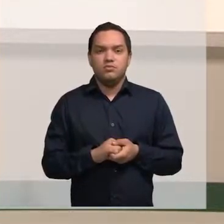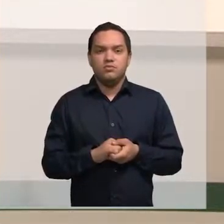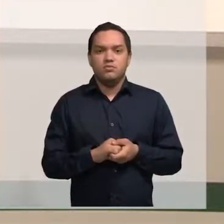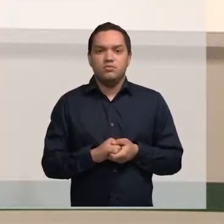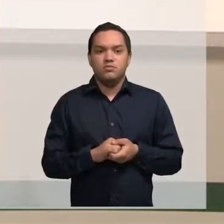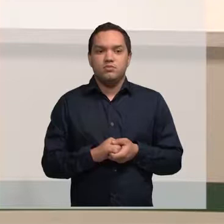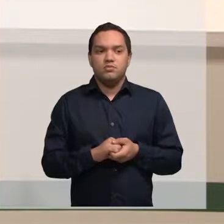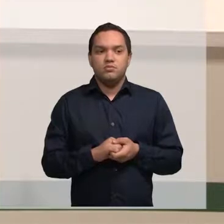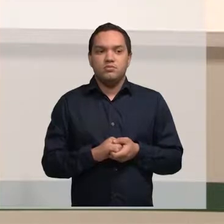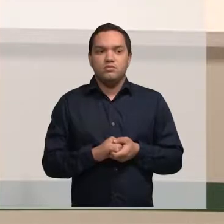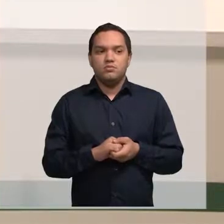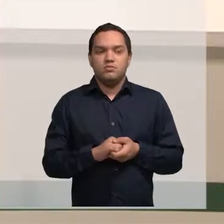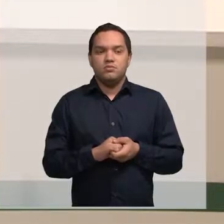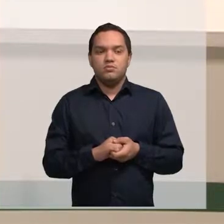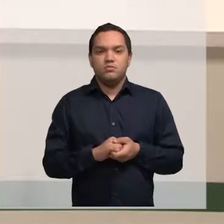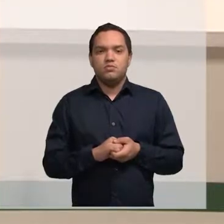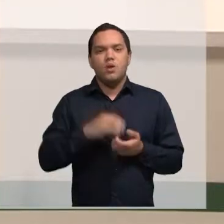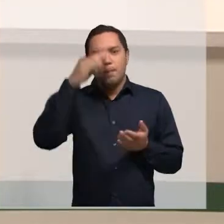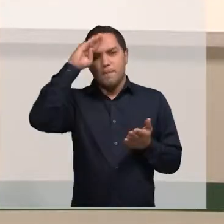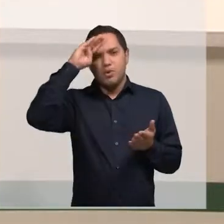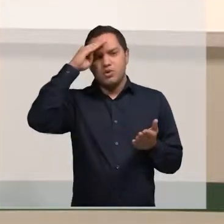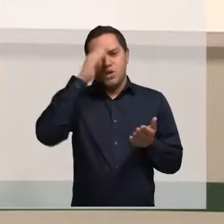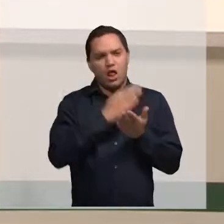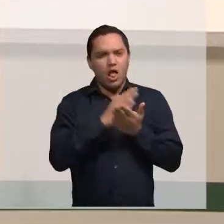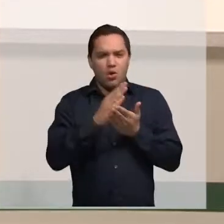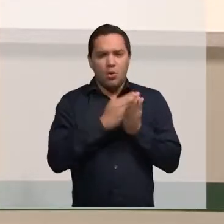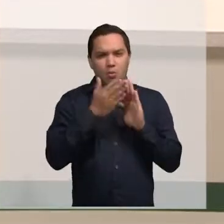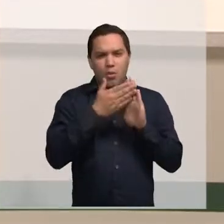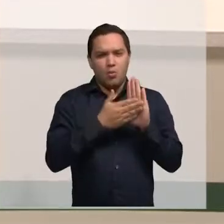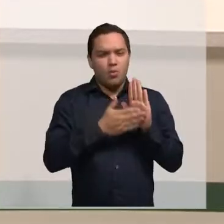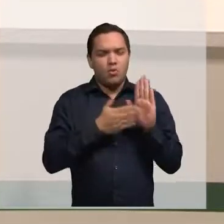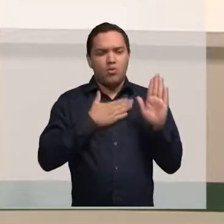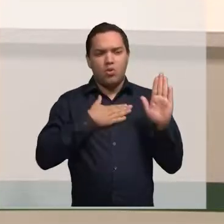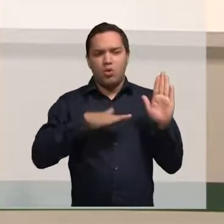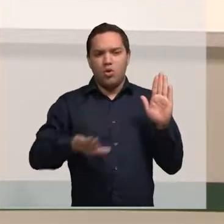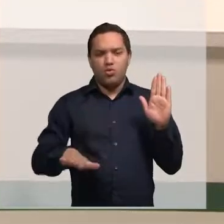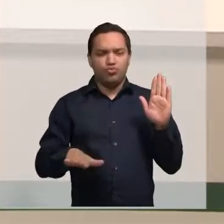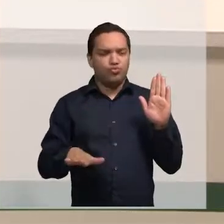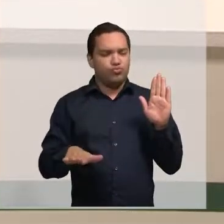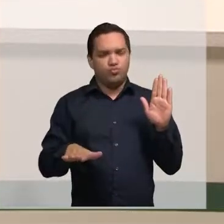Eu não gosto de algumas causas que ele defende que são